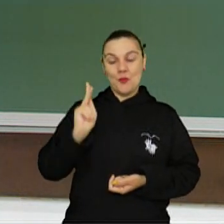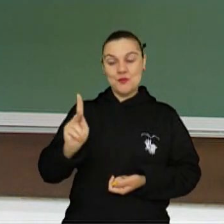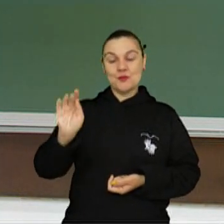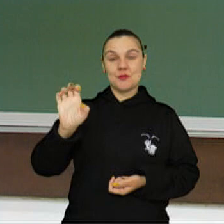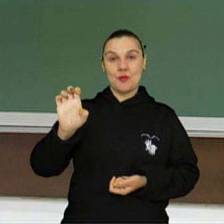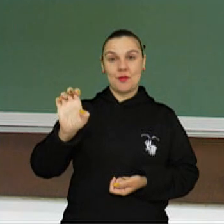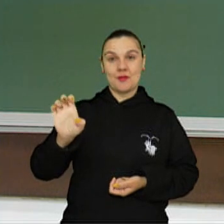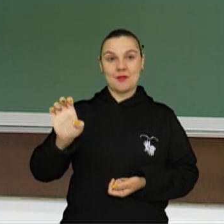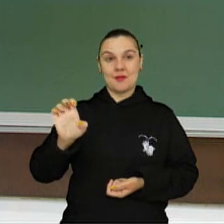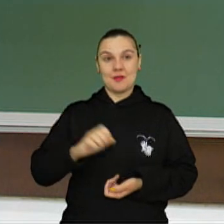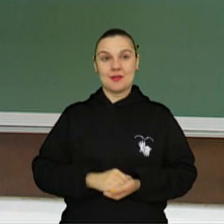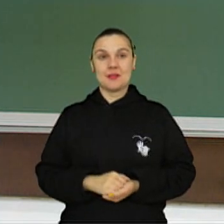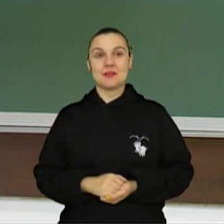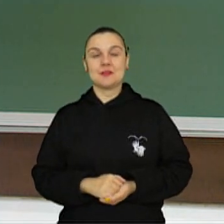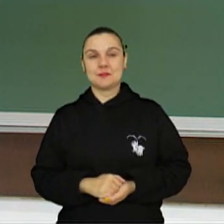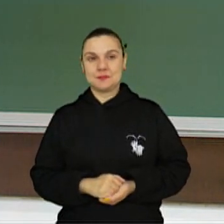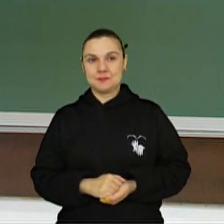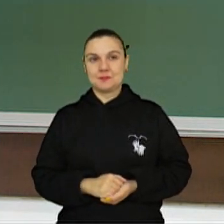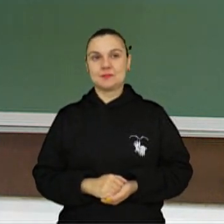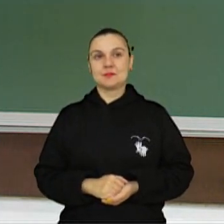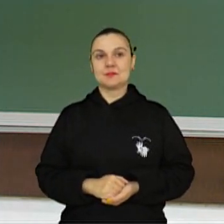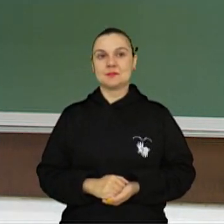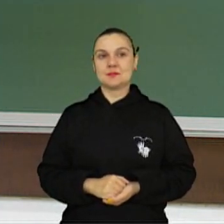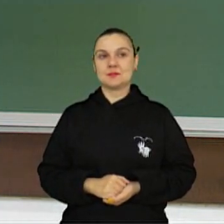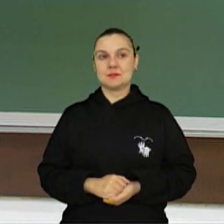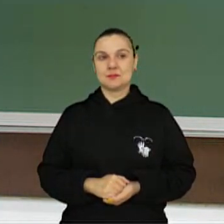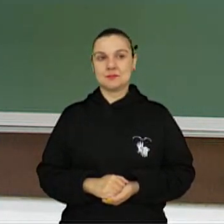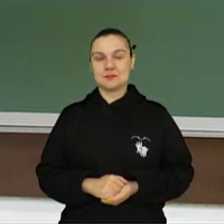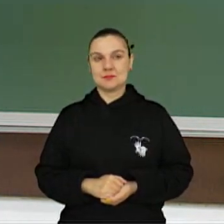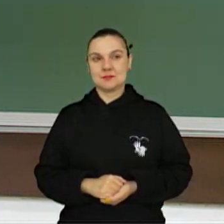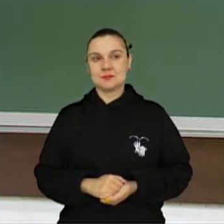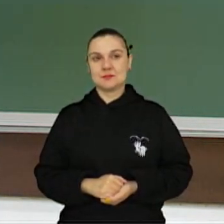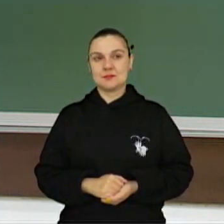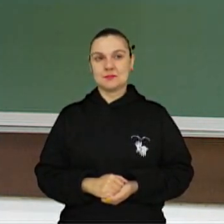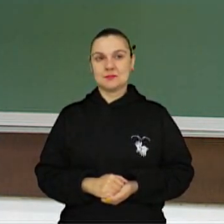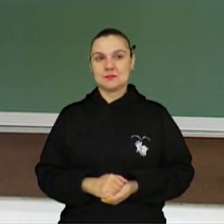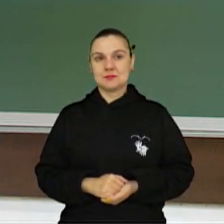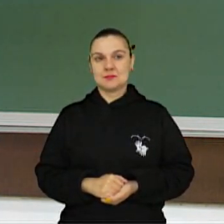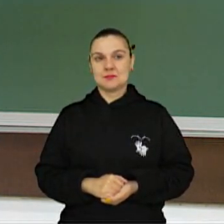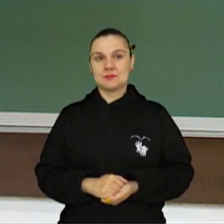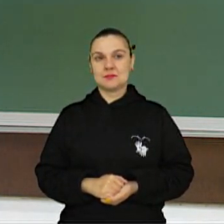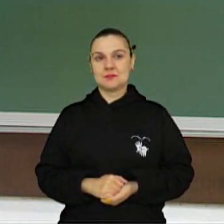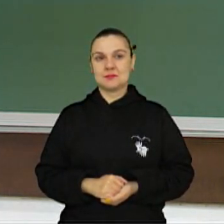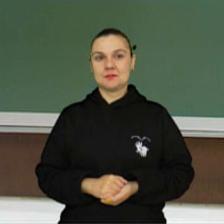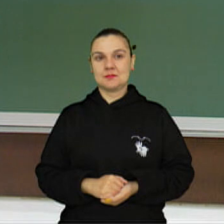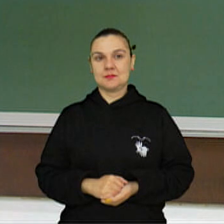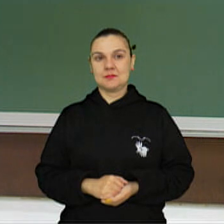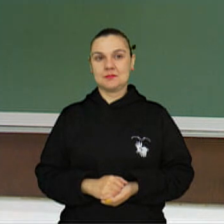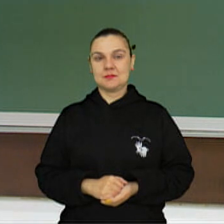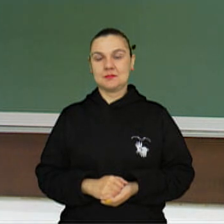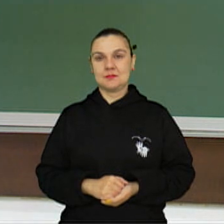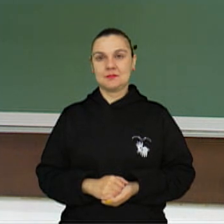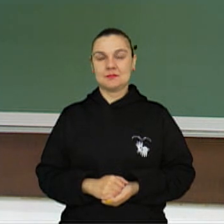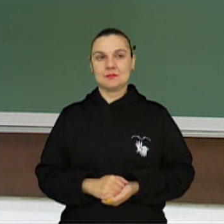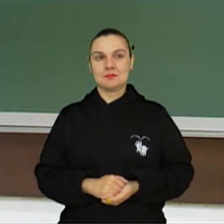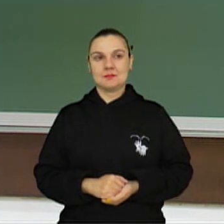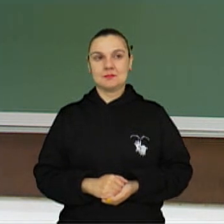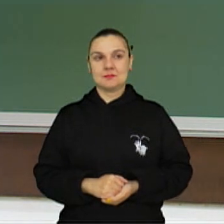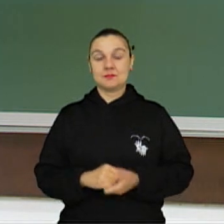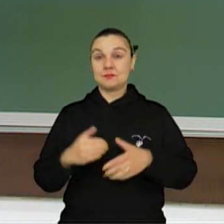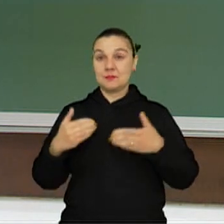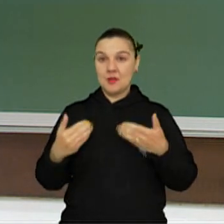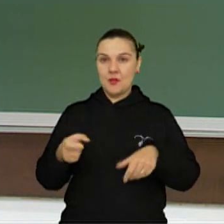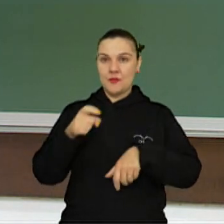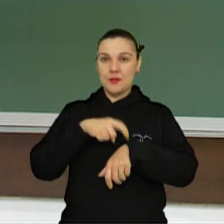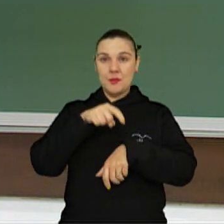E. Assim como vosotros. Vosotros os sentis mal e ellos se sienten mal. Então,